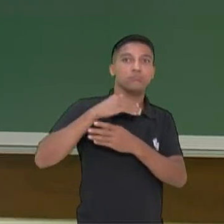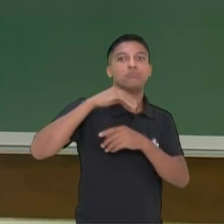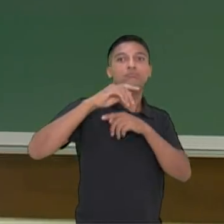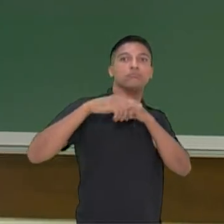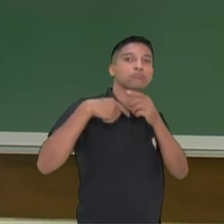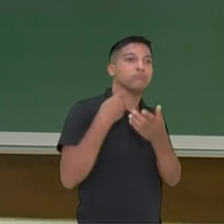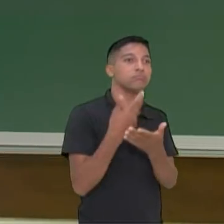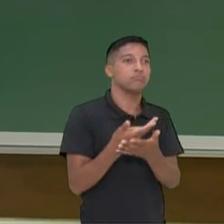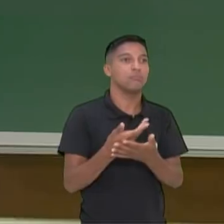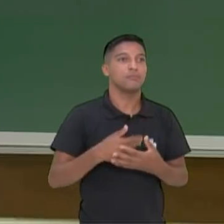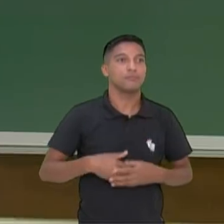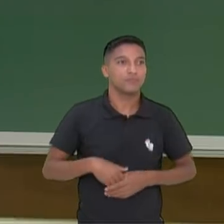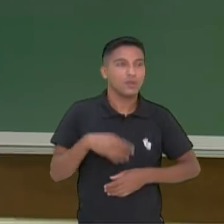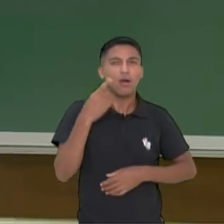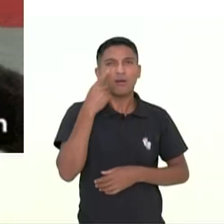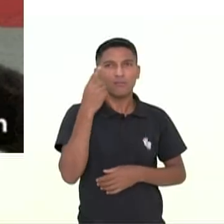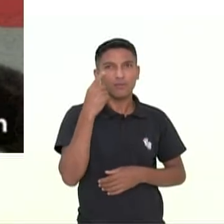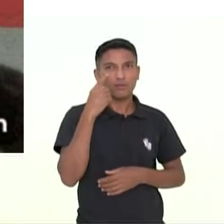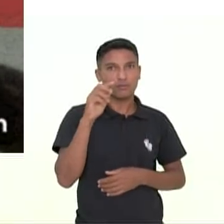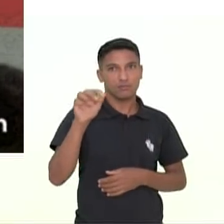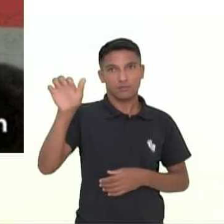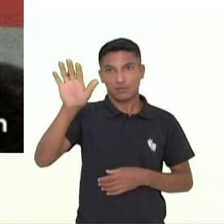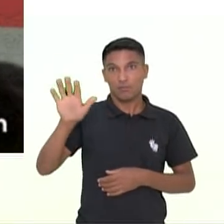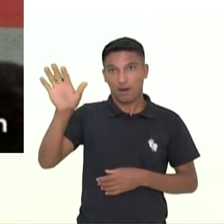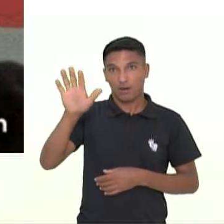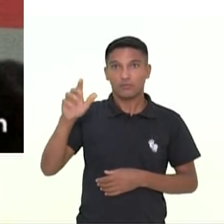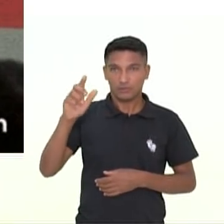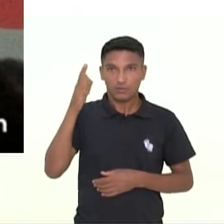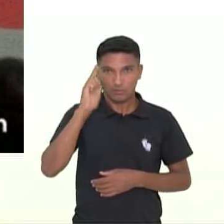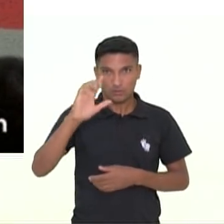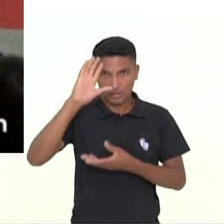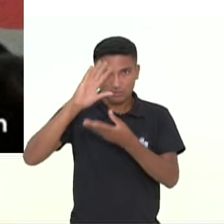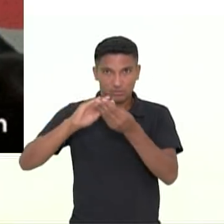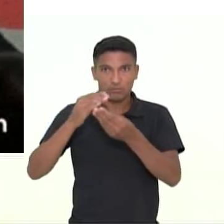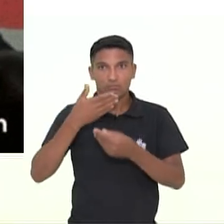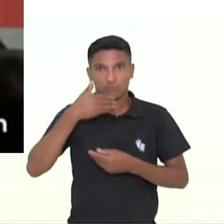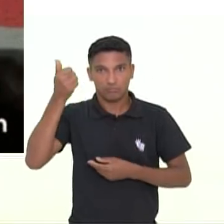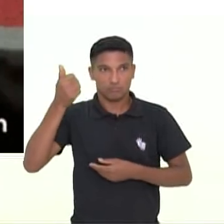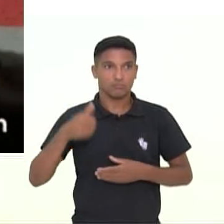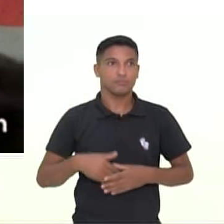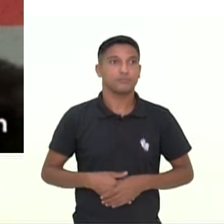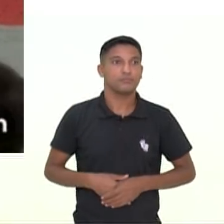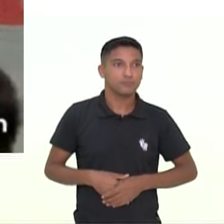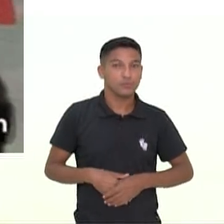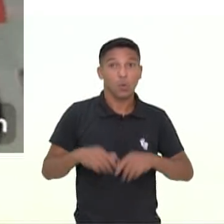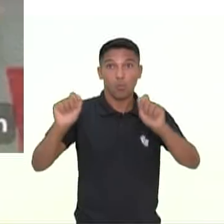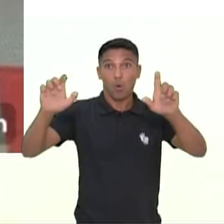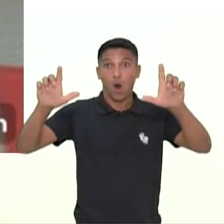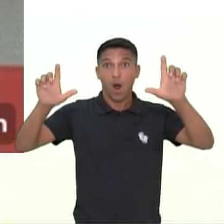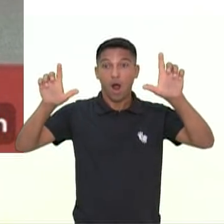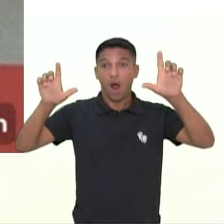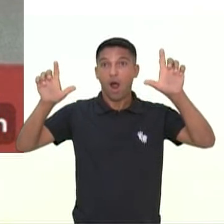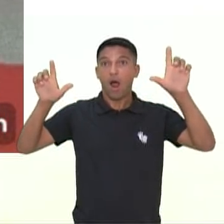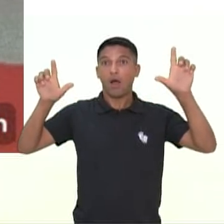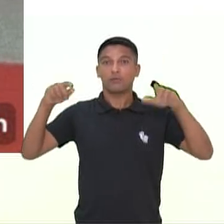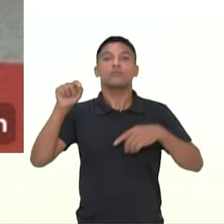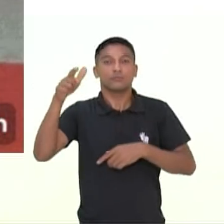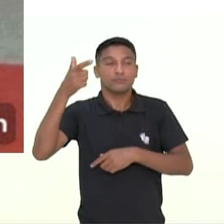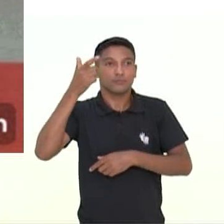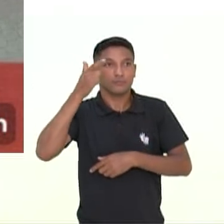melhor, olha só, eu trouxe uma imagem aqui, que eu coloquei ela bem grande, um GIF bem grande, para